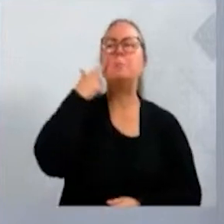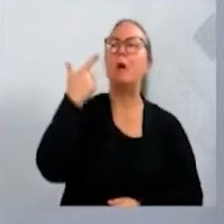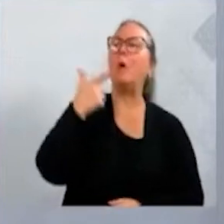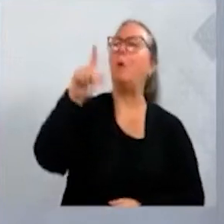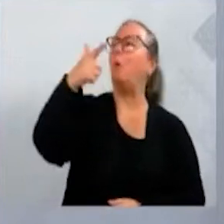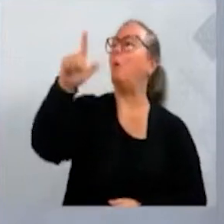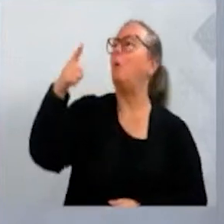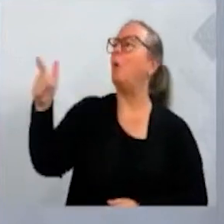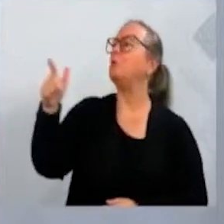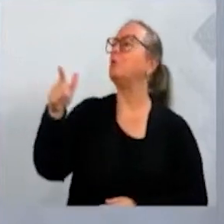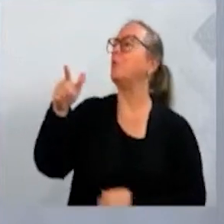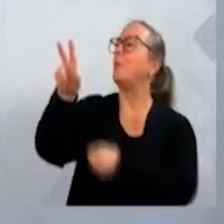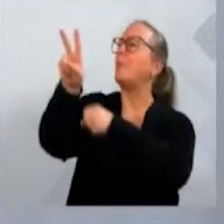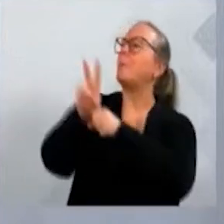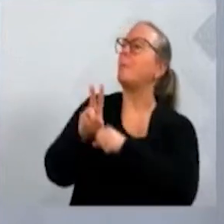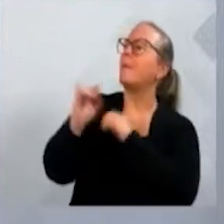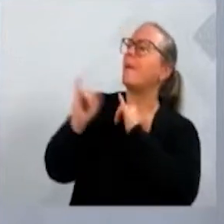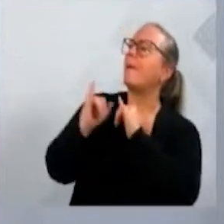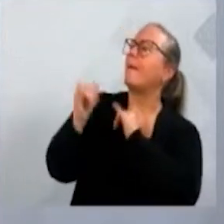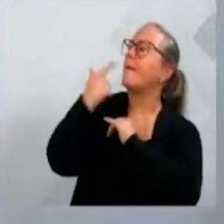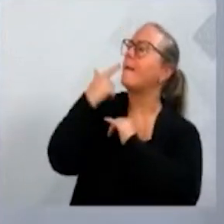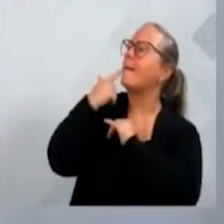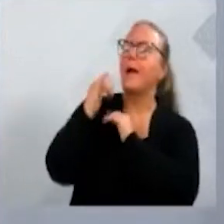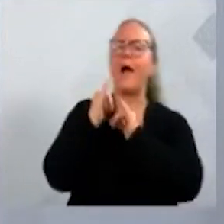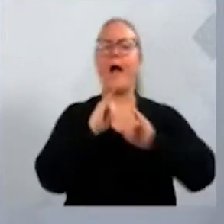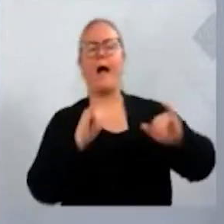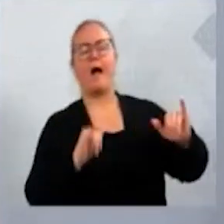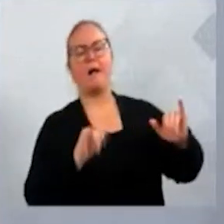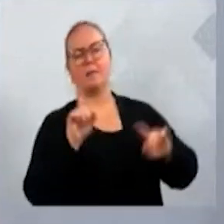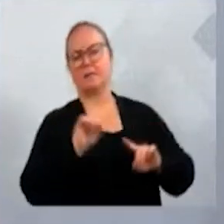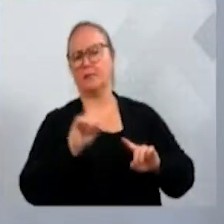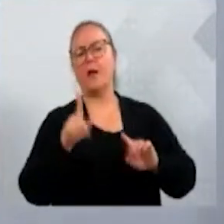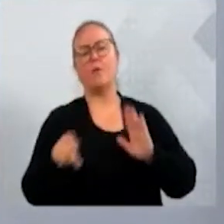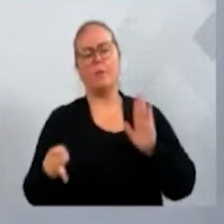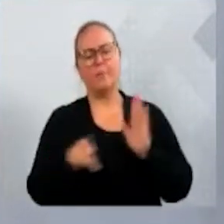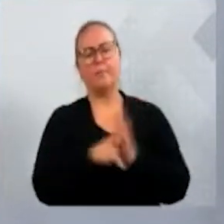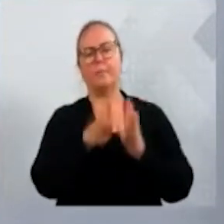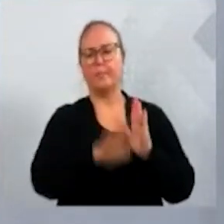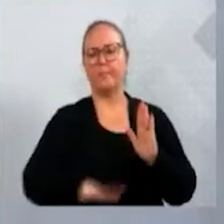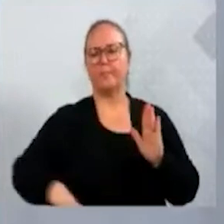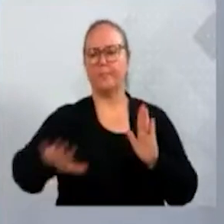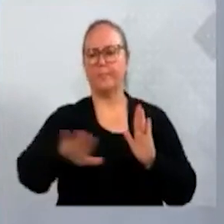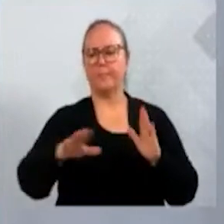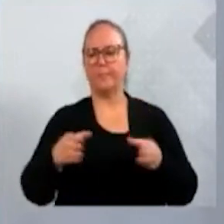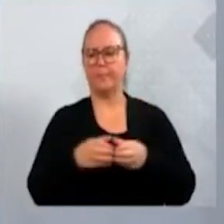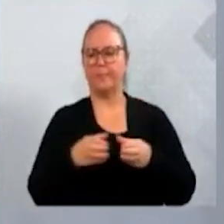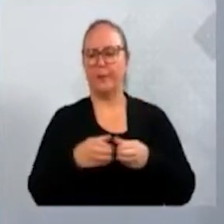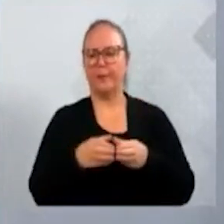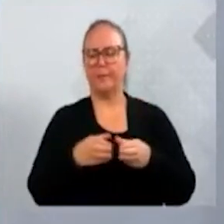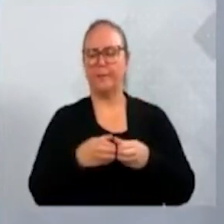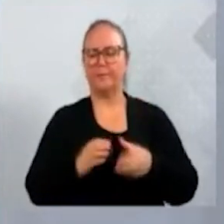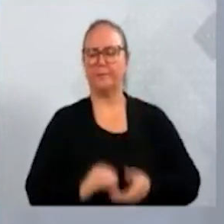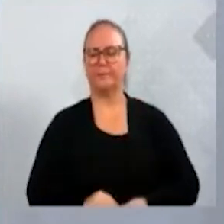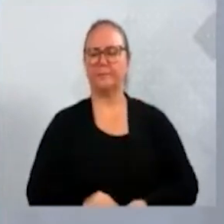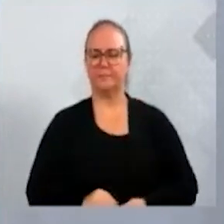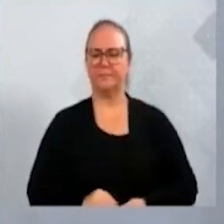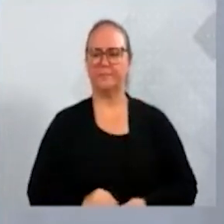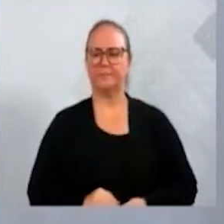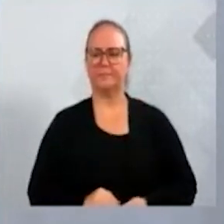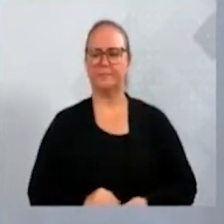todo custo como os senhores podem ver a nossa equipe está lá nas últimas duas fileiras lá